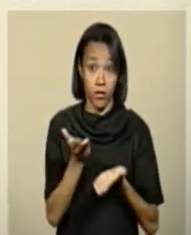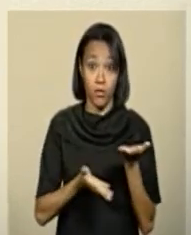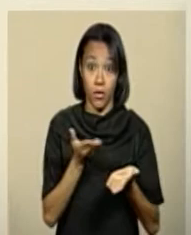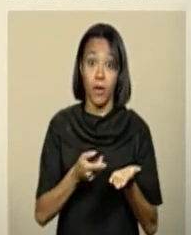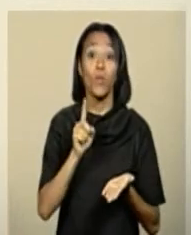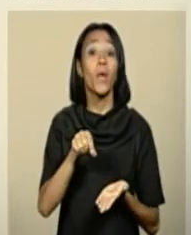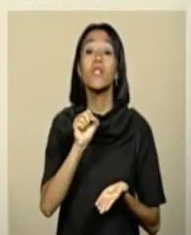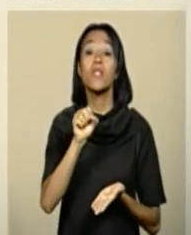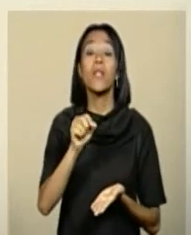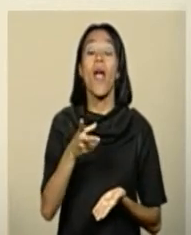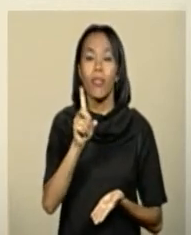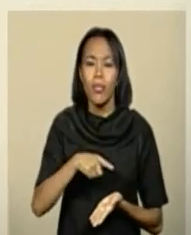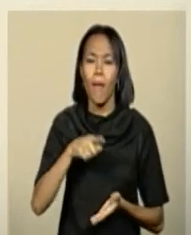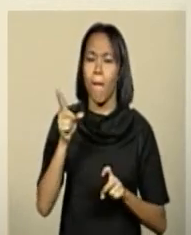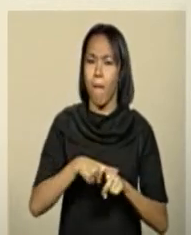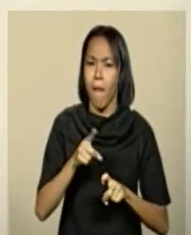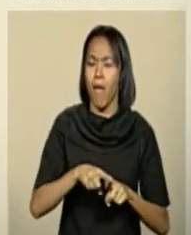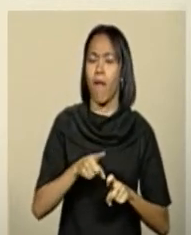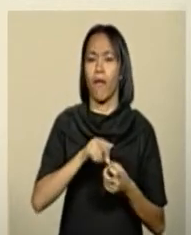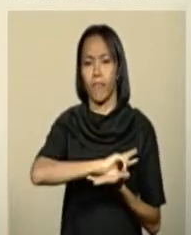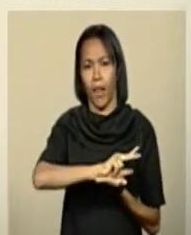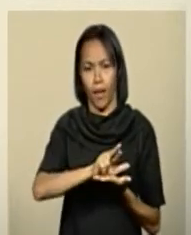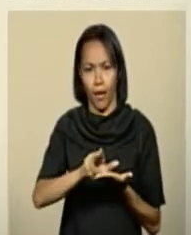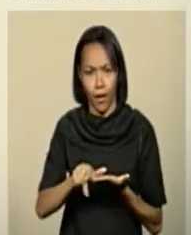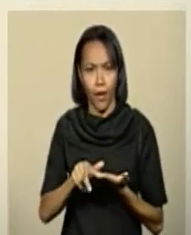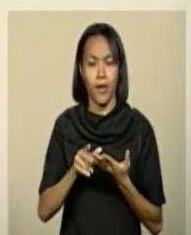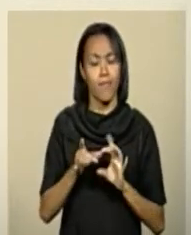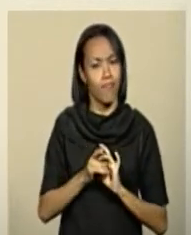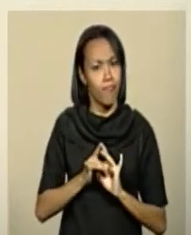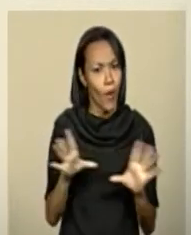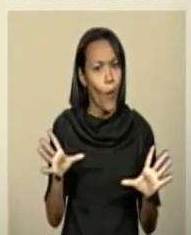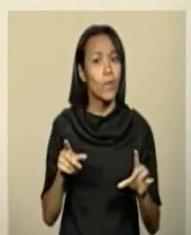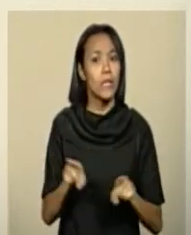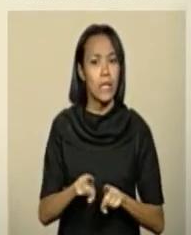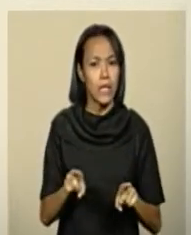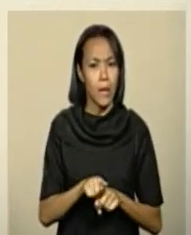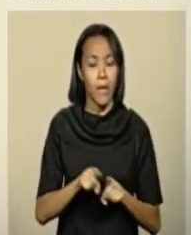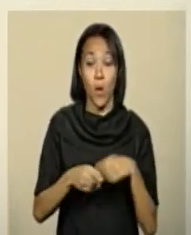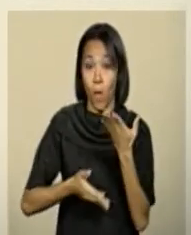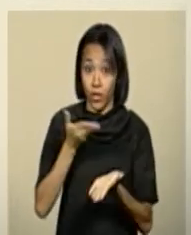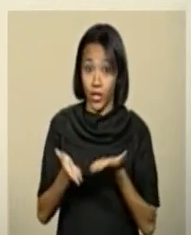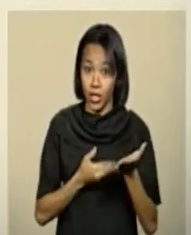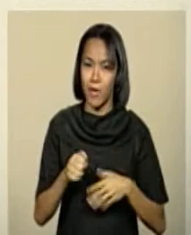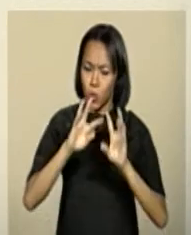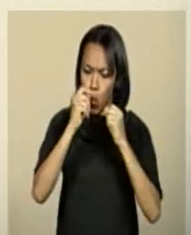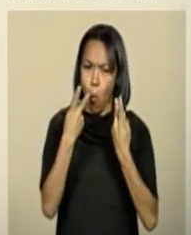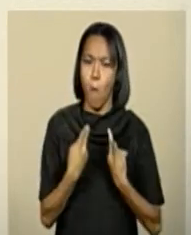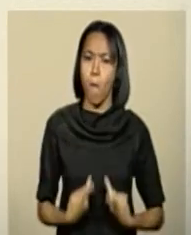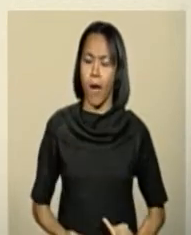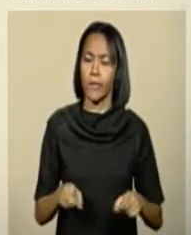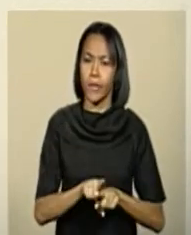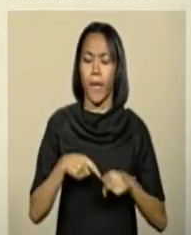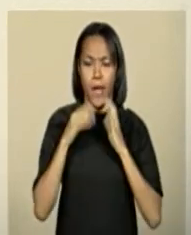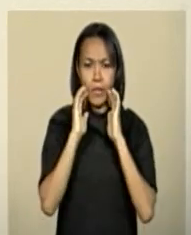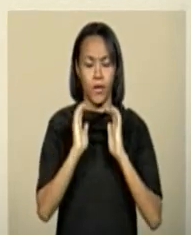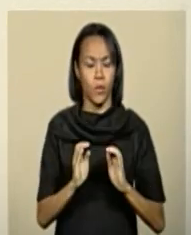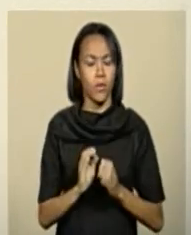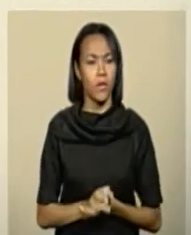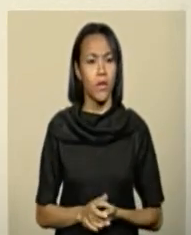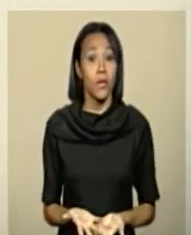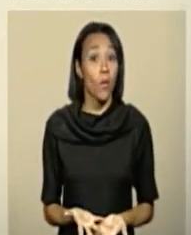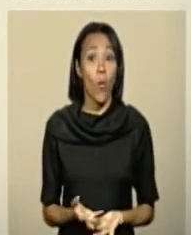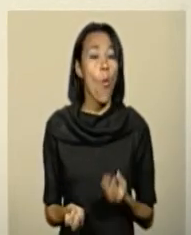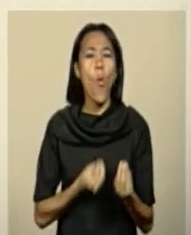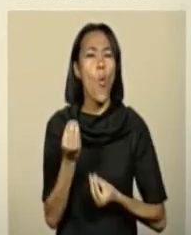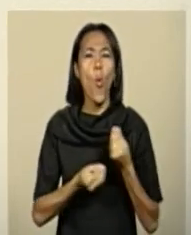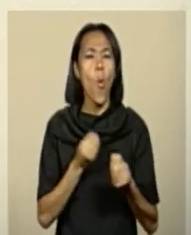Luciano, significa ter médicos disponíveis e ter um atendimento humano e respeitoso. E como funciona